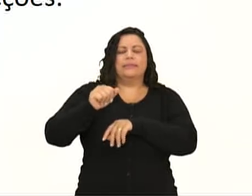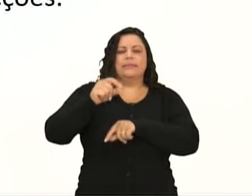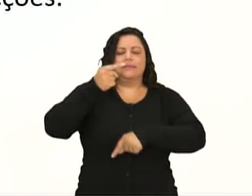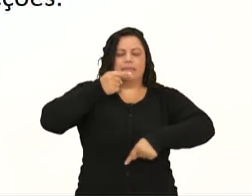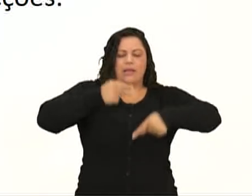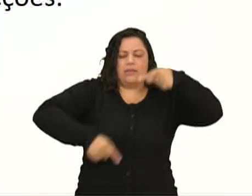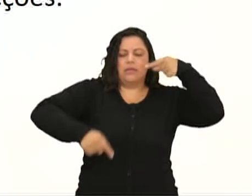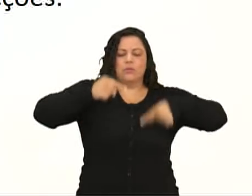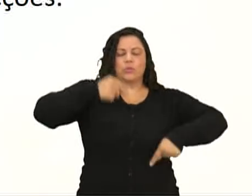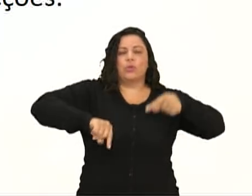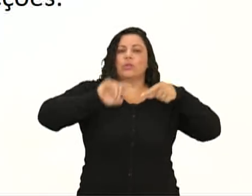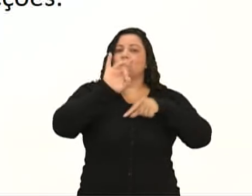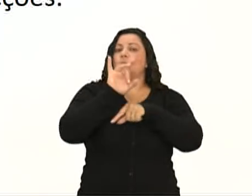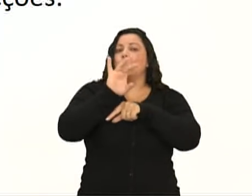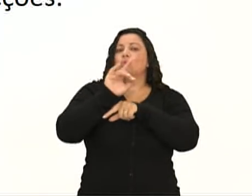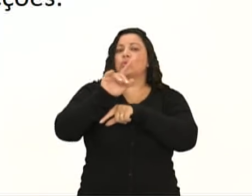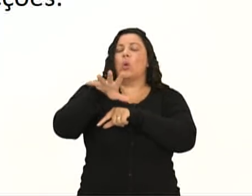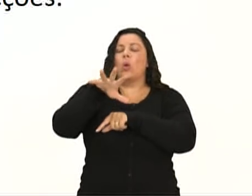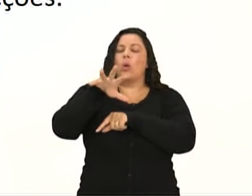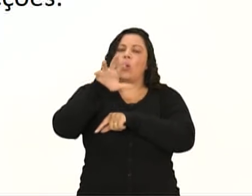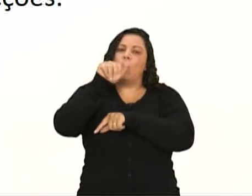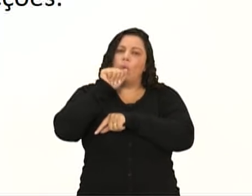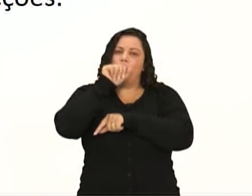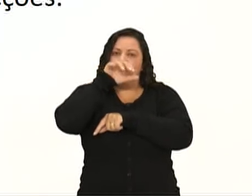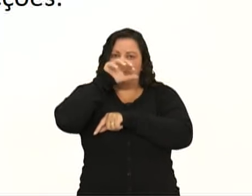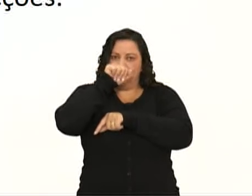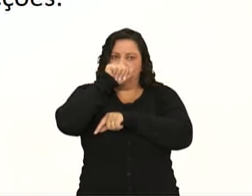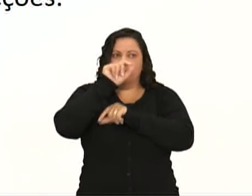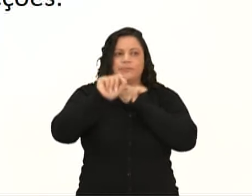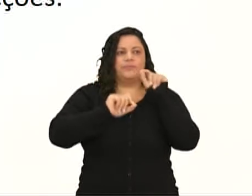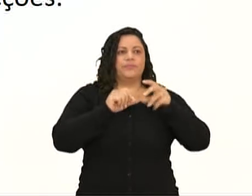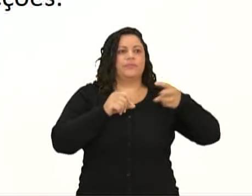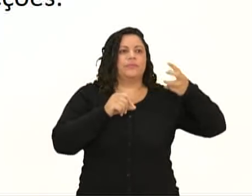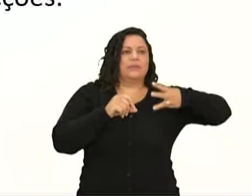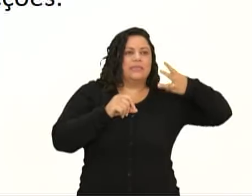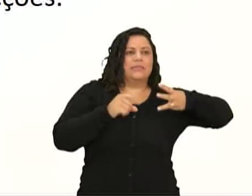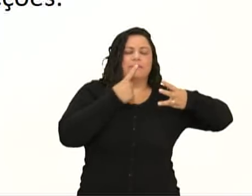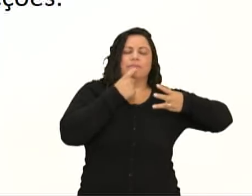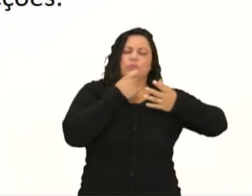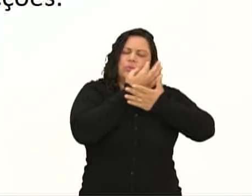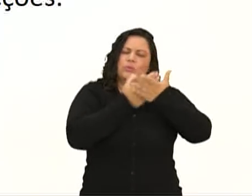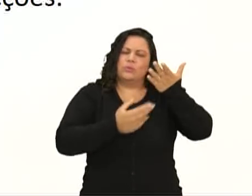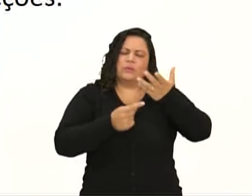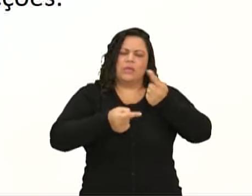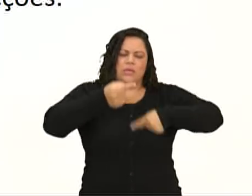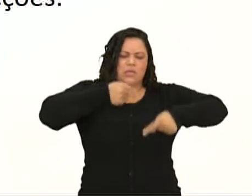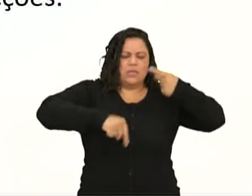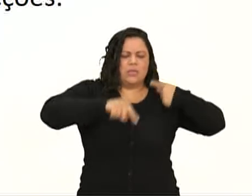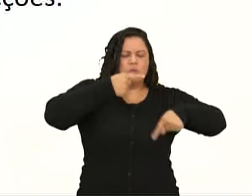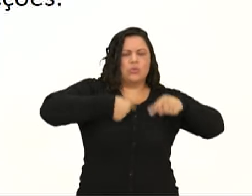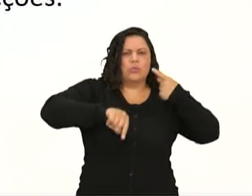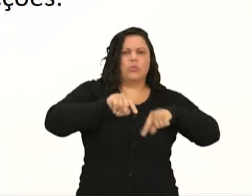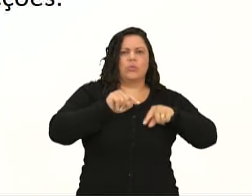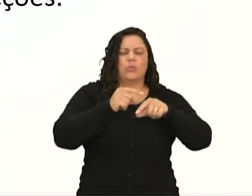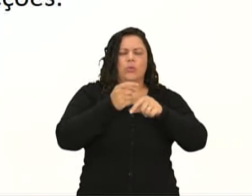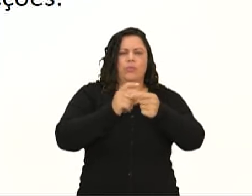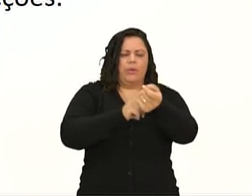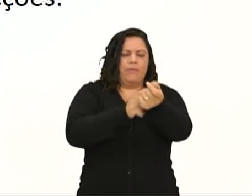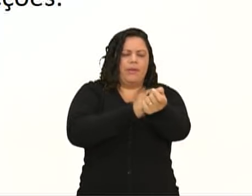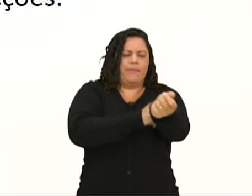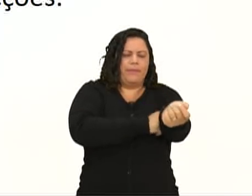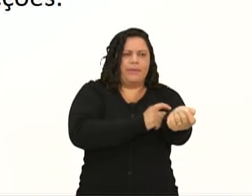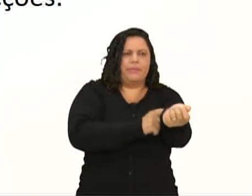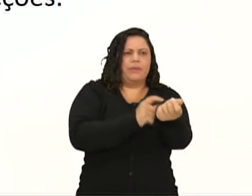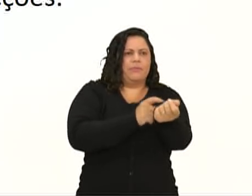Na afirmativa 3, o sangue circula dentro dos vasos sanguíneos e é formado pelo plasma e células